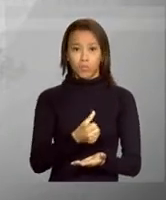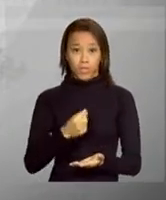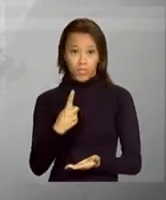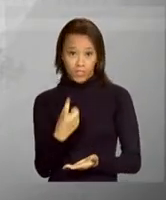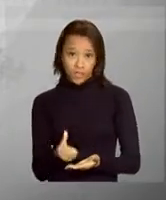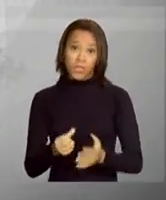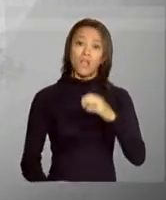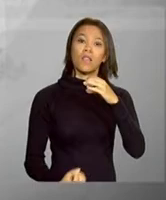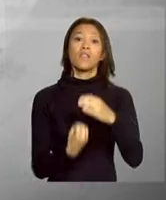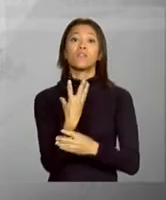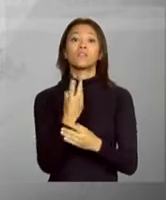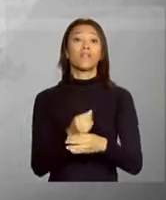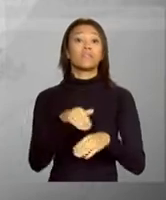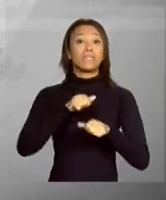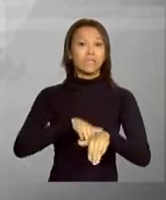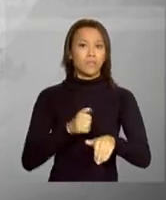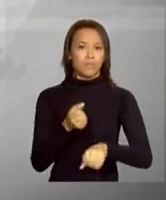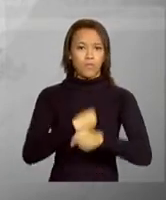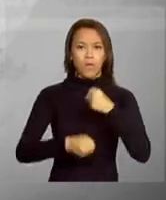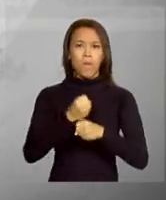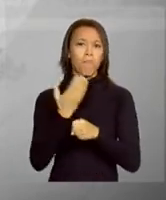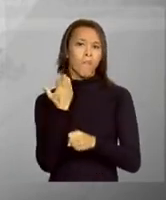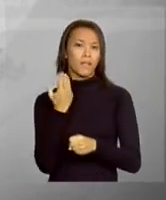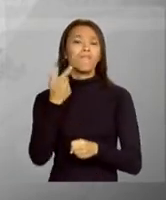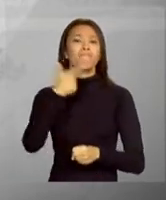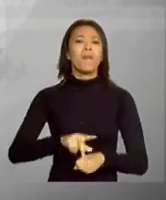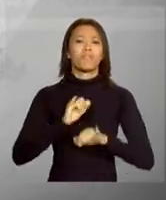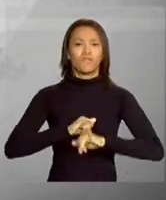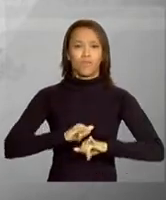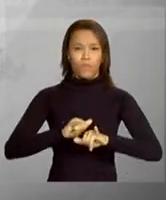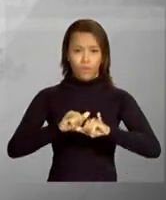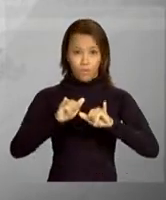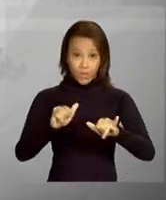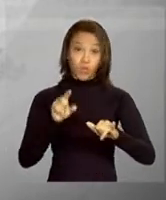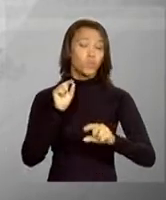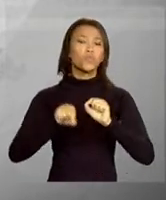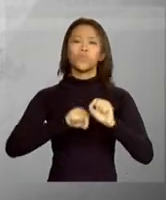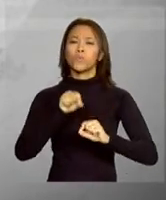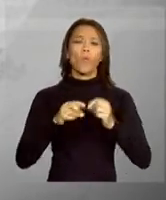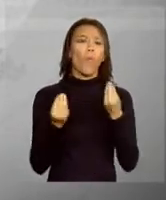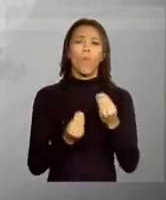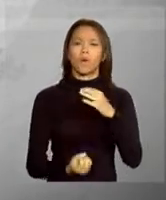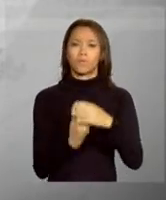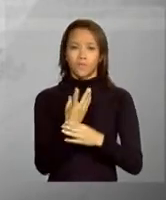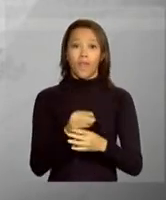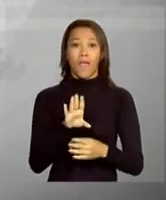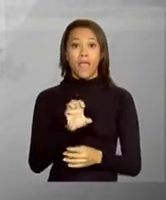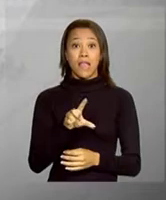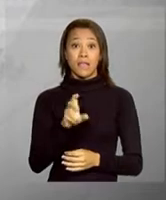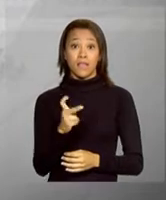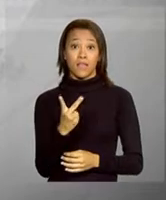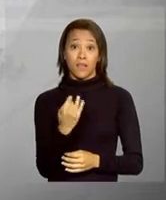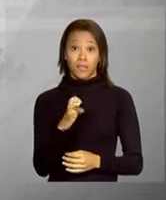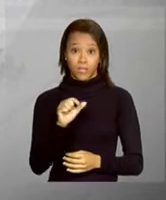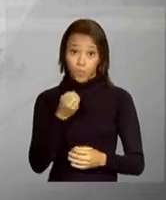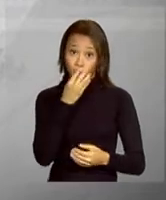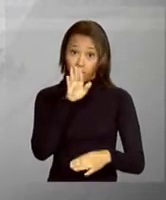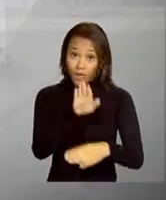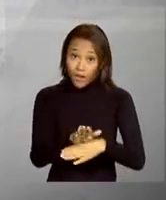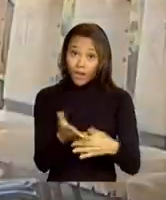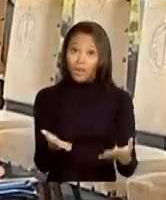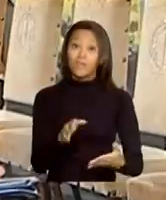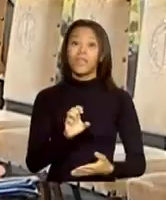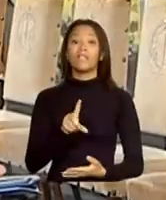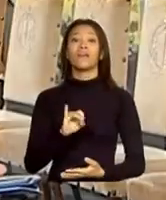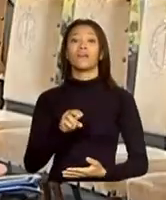lançado em setembro do ano passado quem tem mais informações sobre o lançamento a repórter Eliane Gonçalves Boa tarde